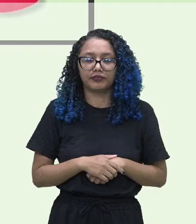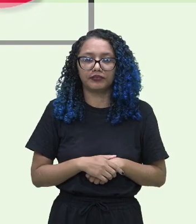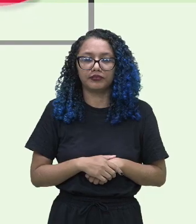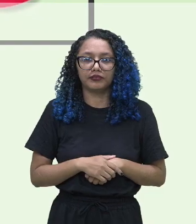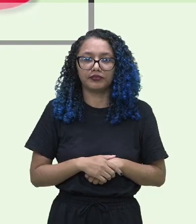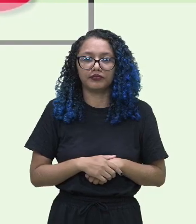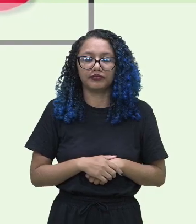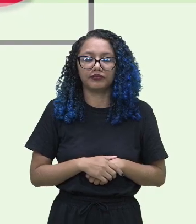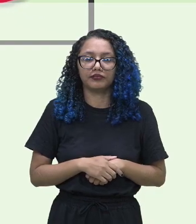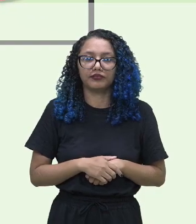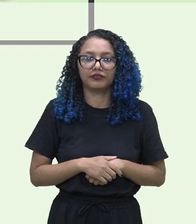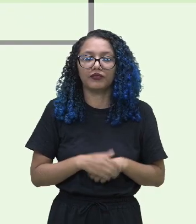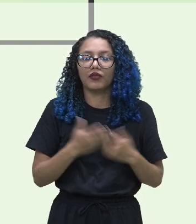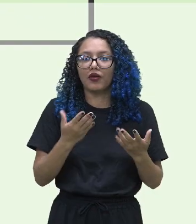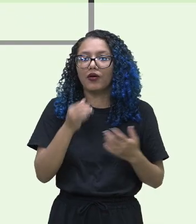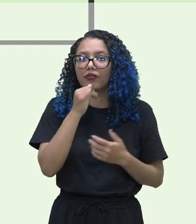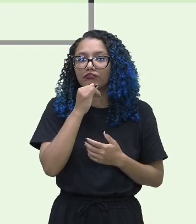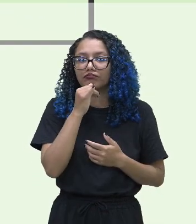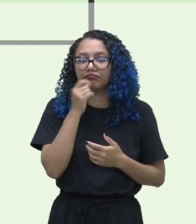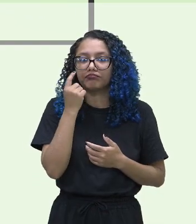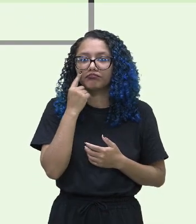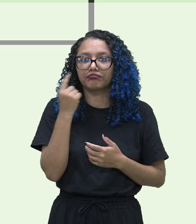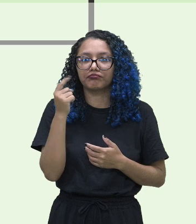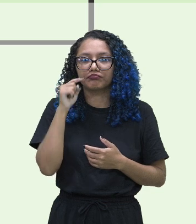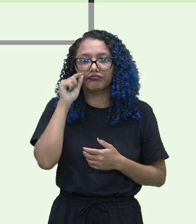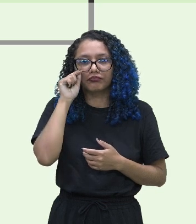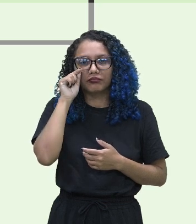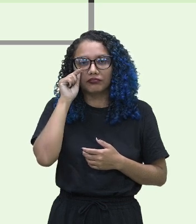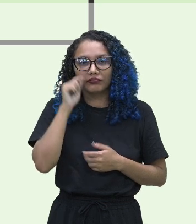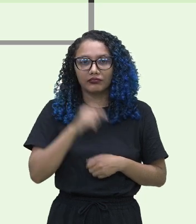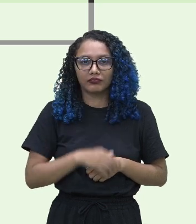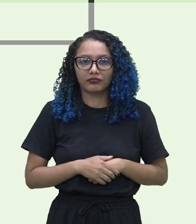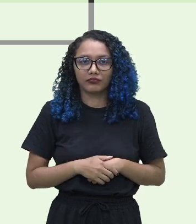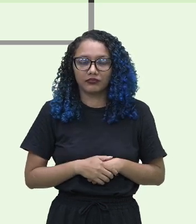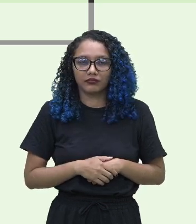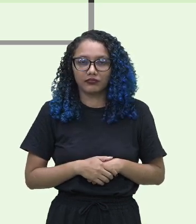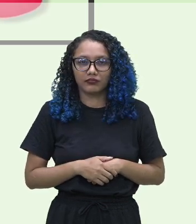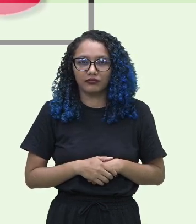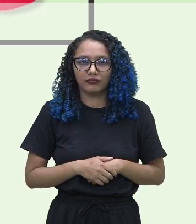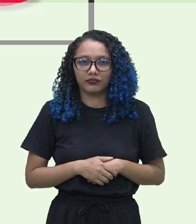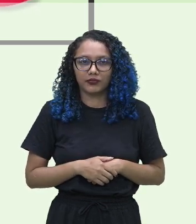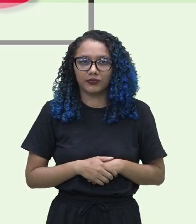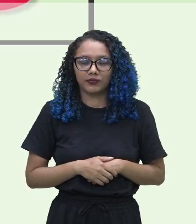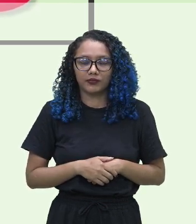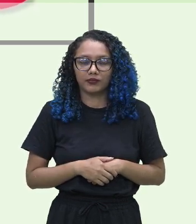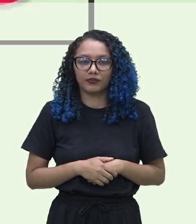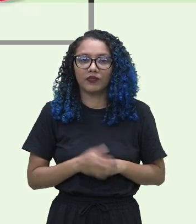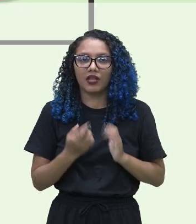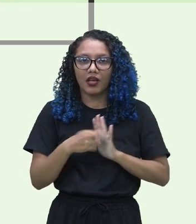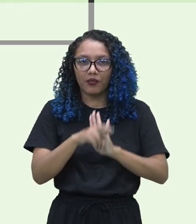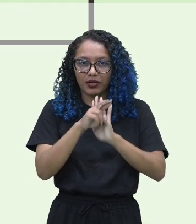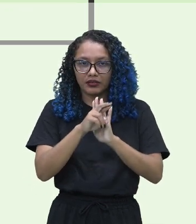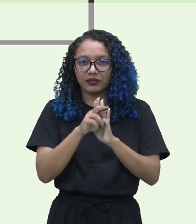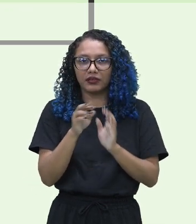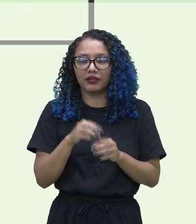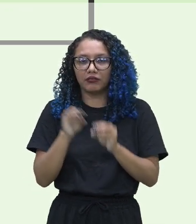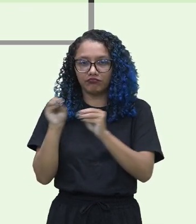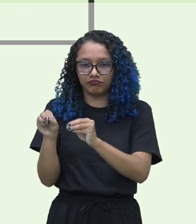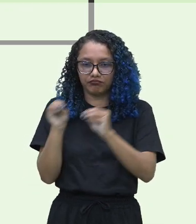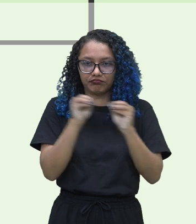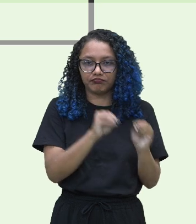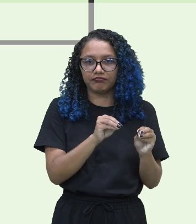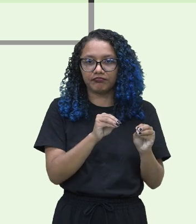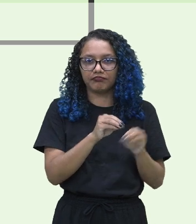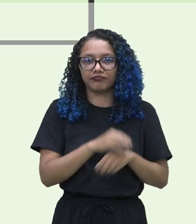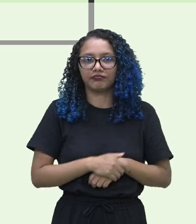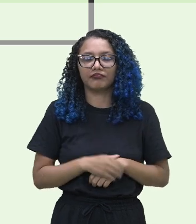ver umas ilustrações dos meios que representam esse transporte de substâncias do meio